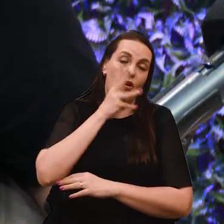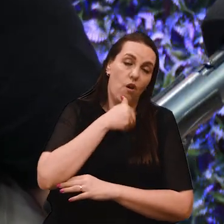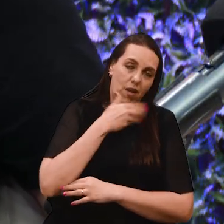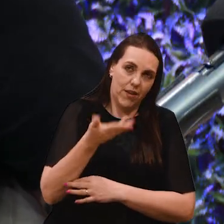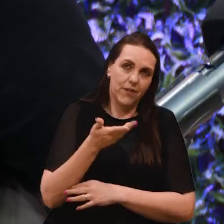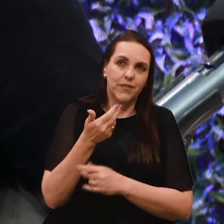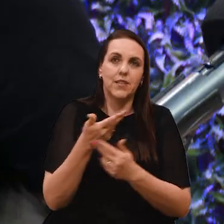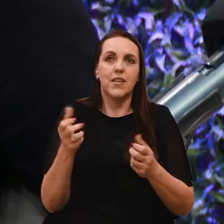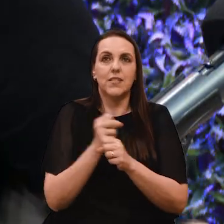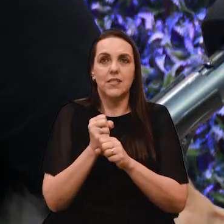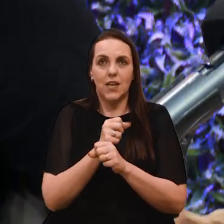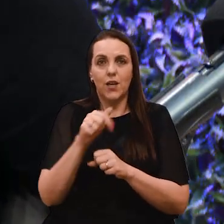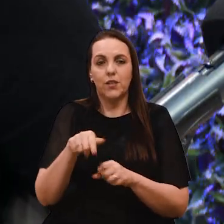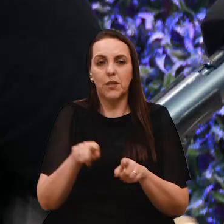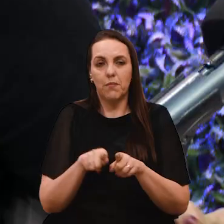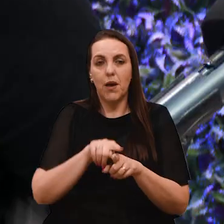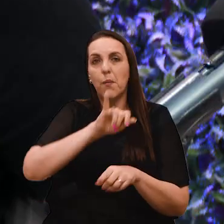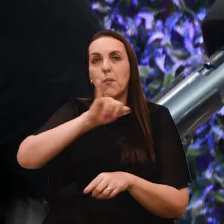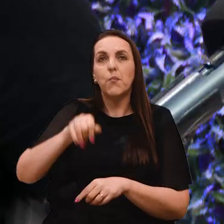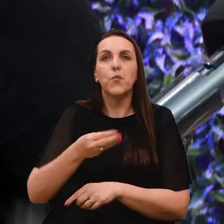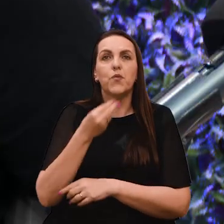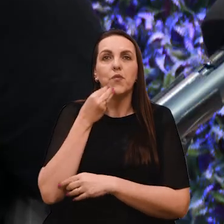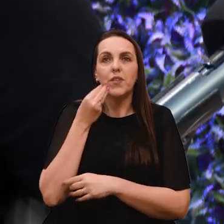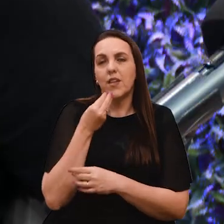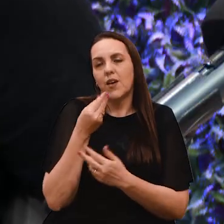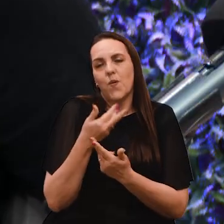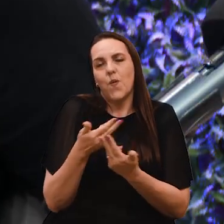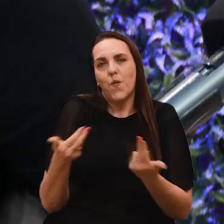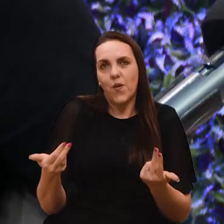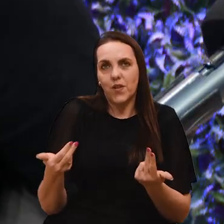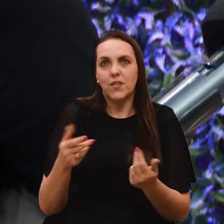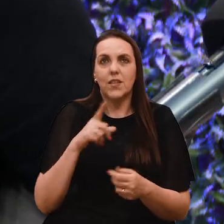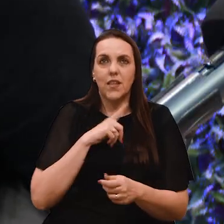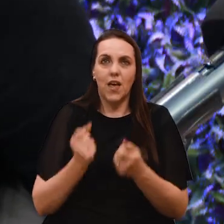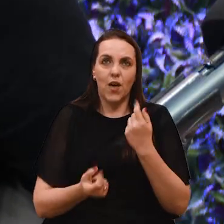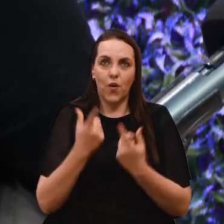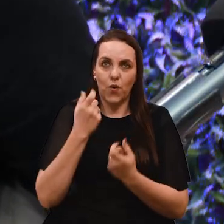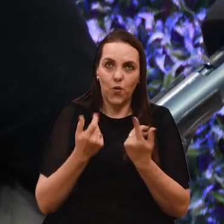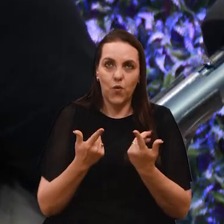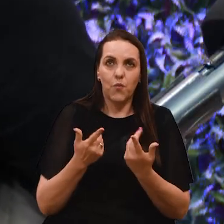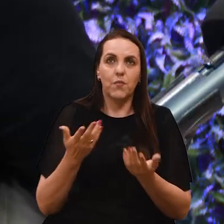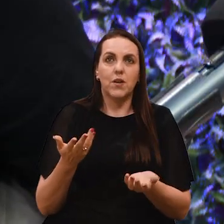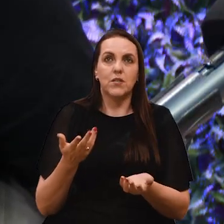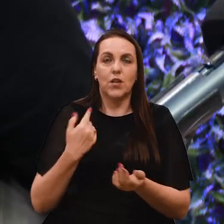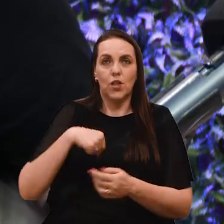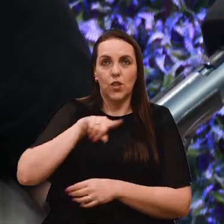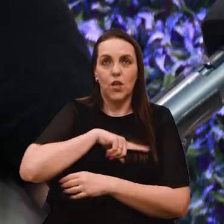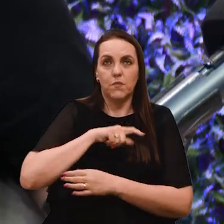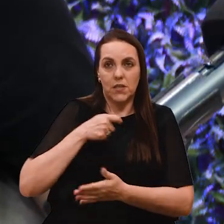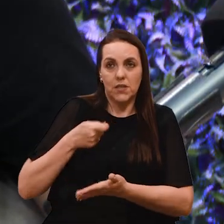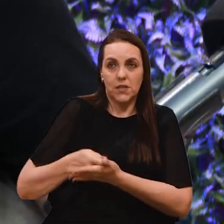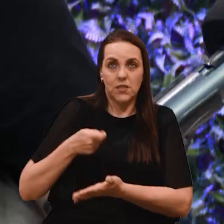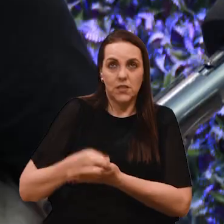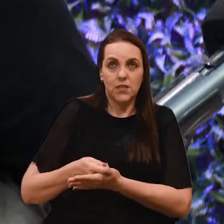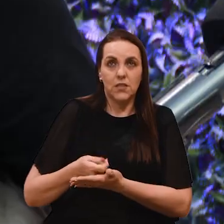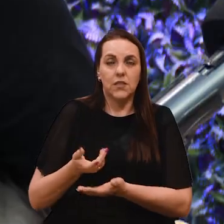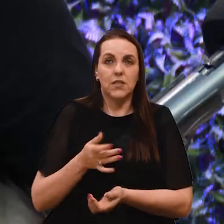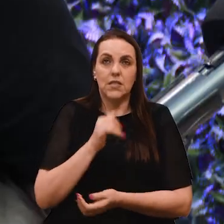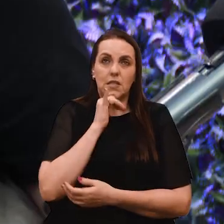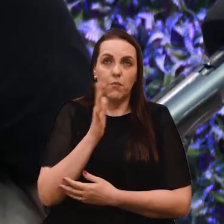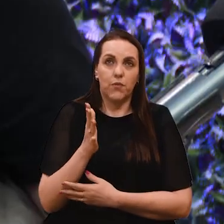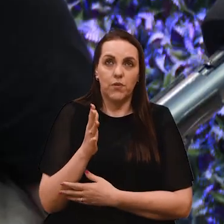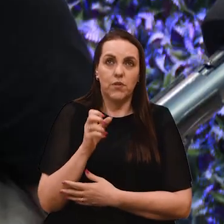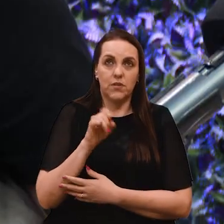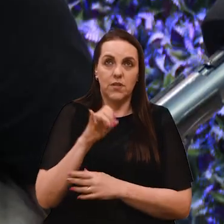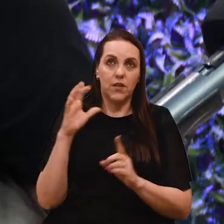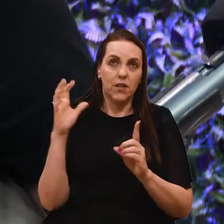vamos aproveitar algumas coisas. Claro, tem algumas que, assim, a gente aqui é mais rigoroso. Por exemplo, se